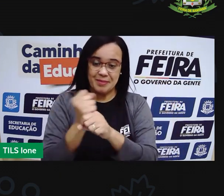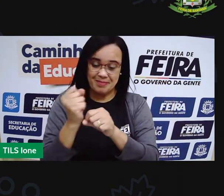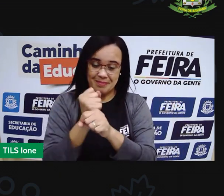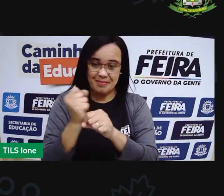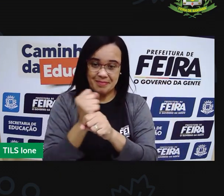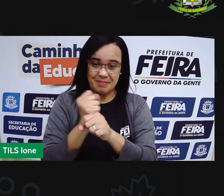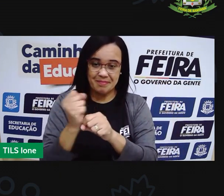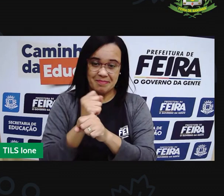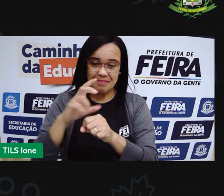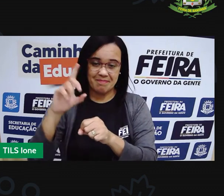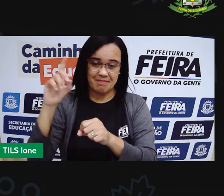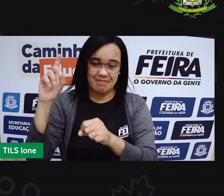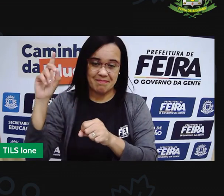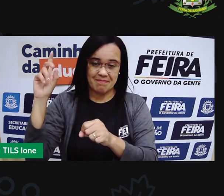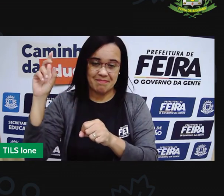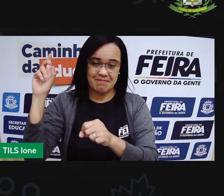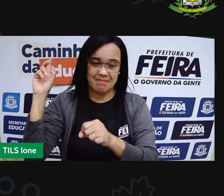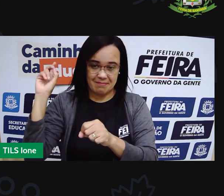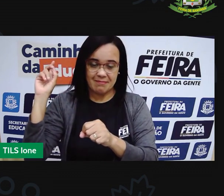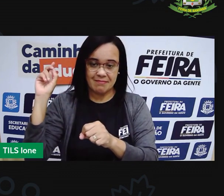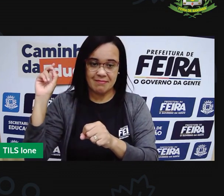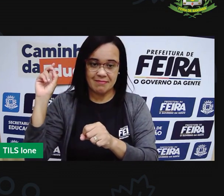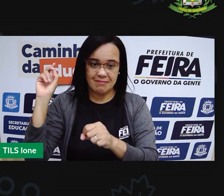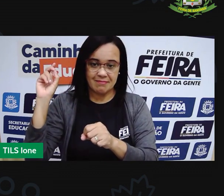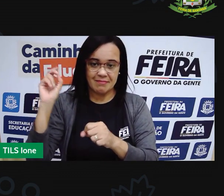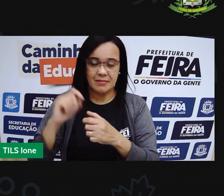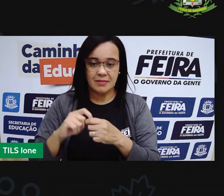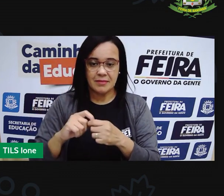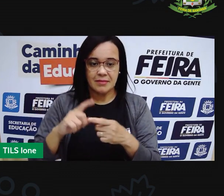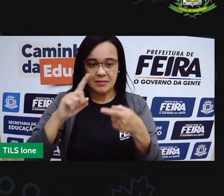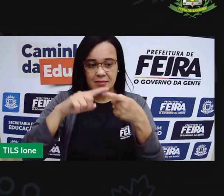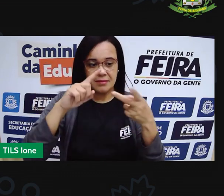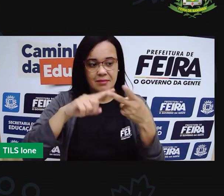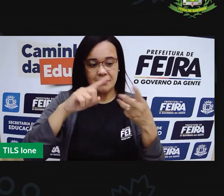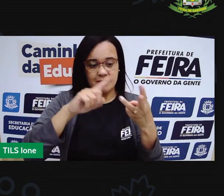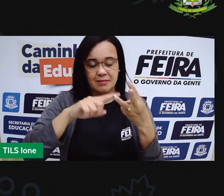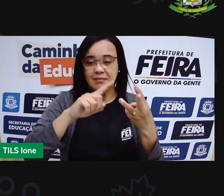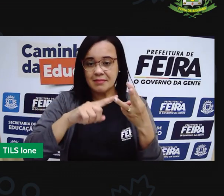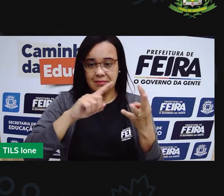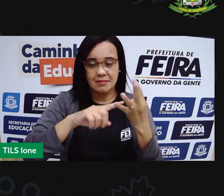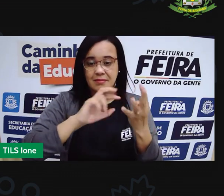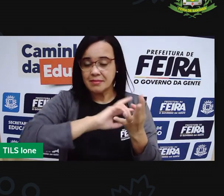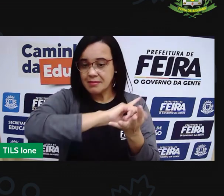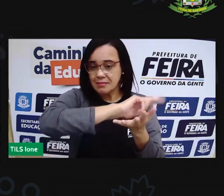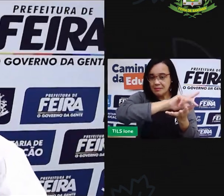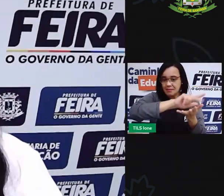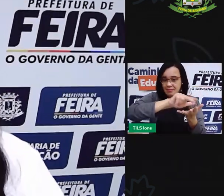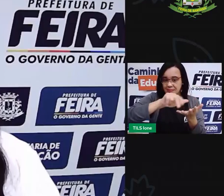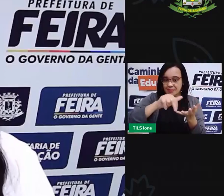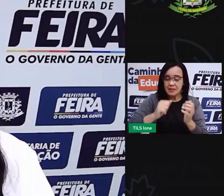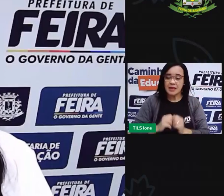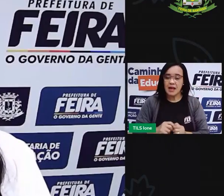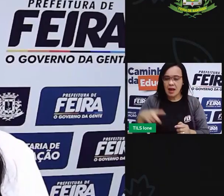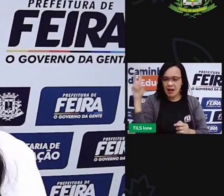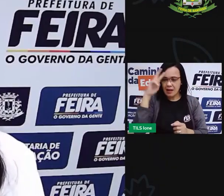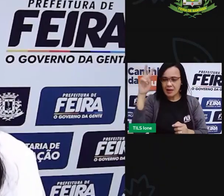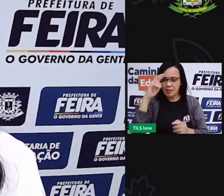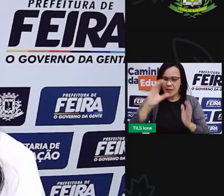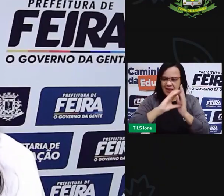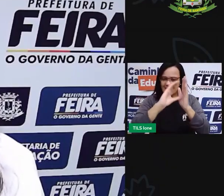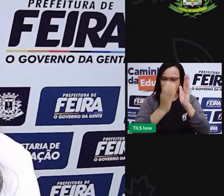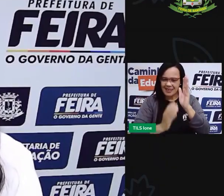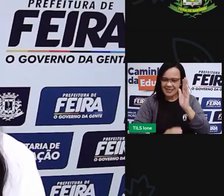na aula, o casarão dois da moto, o casarão olhizava, vimos que eles têm algumas